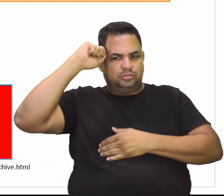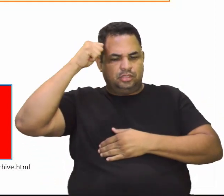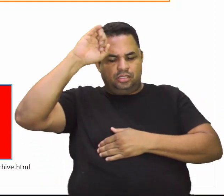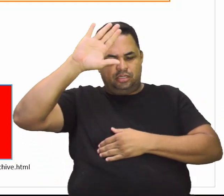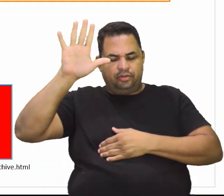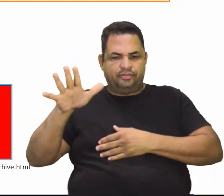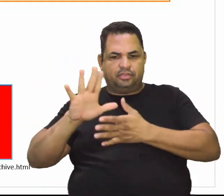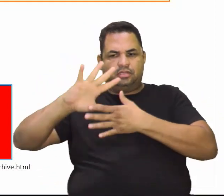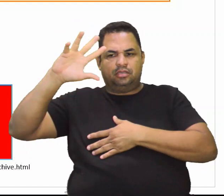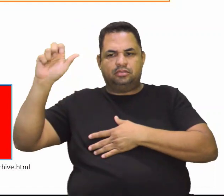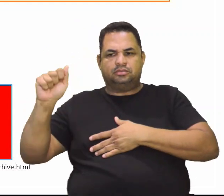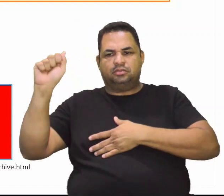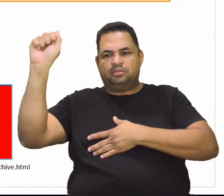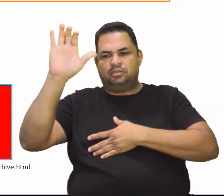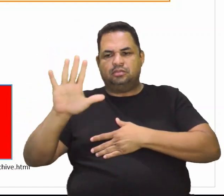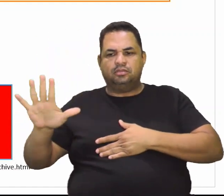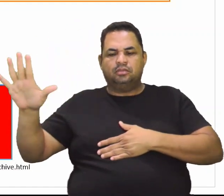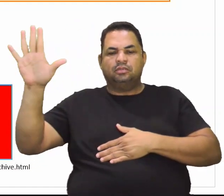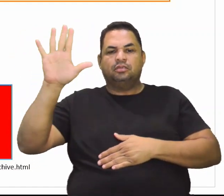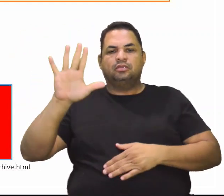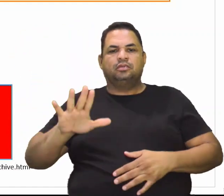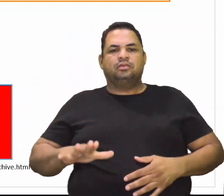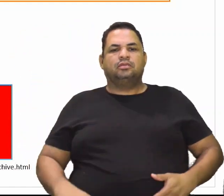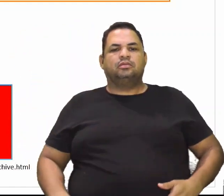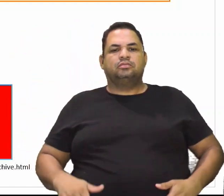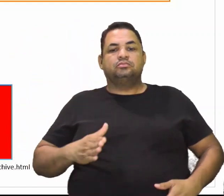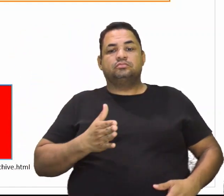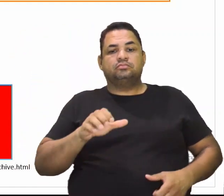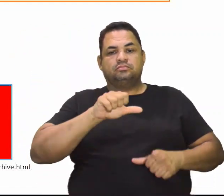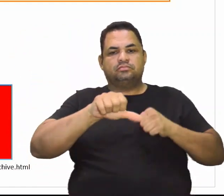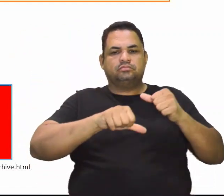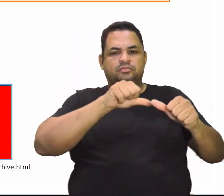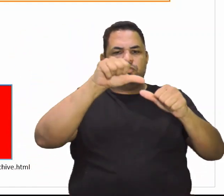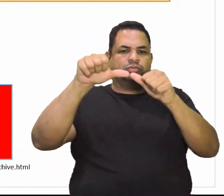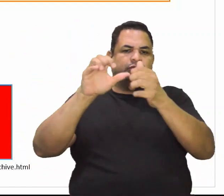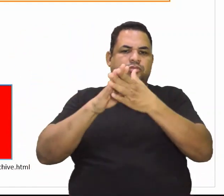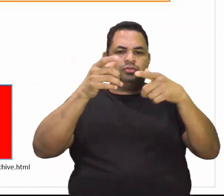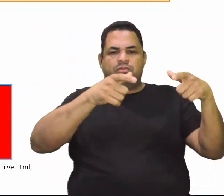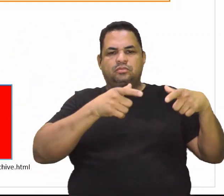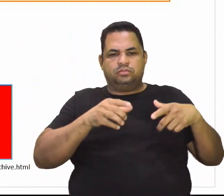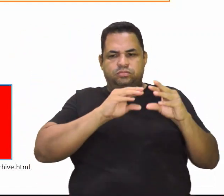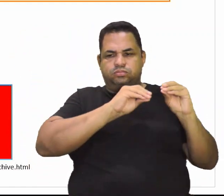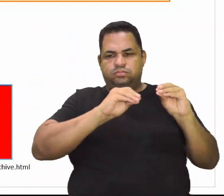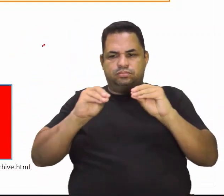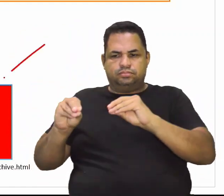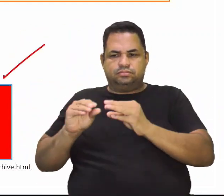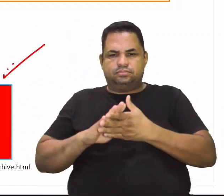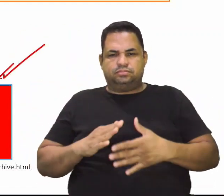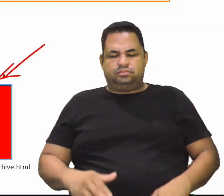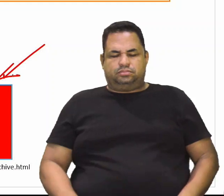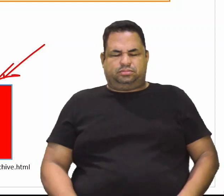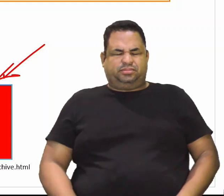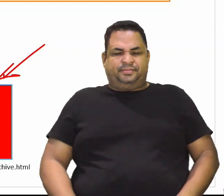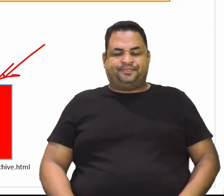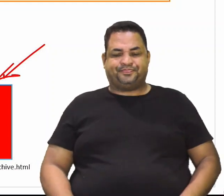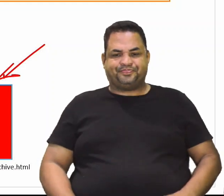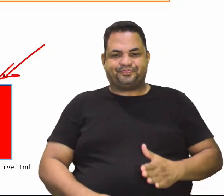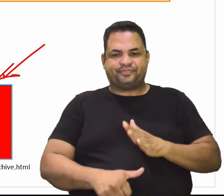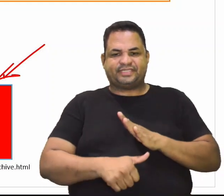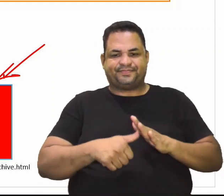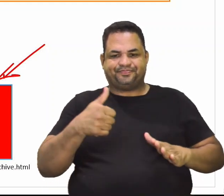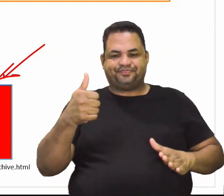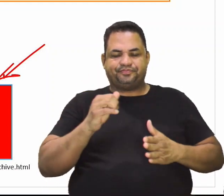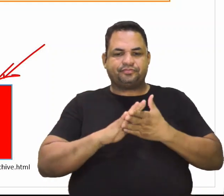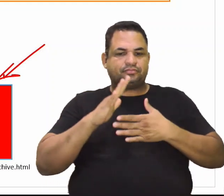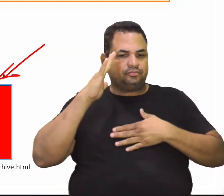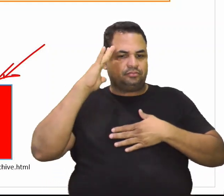Europa. Desenvolveu-se aqui e migrou para a América. Quais as duas teorias? A primeira teoria é sobre o Estreito